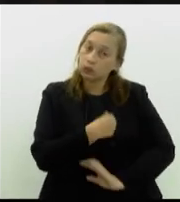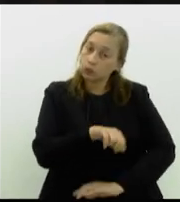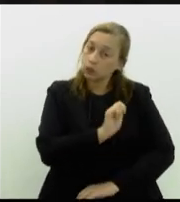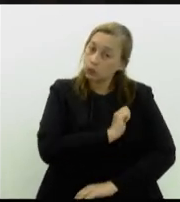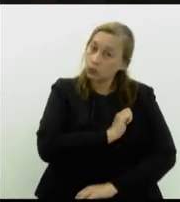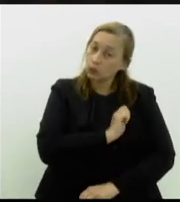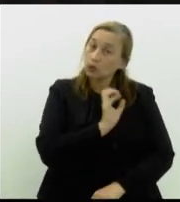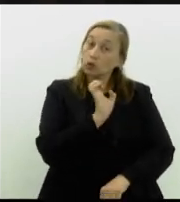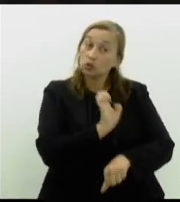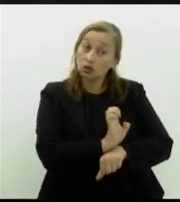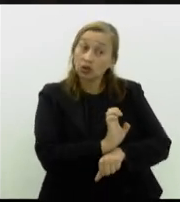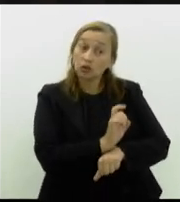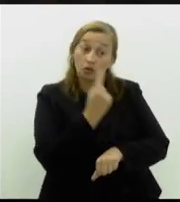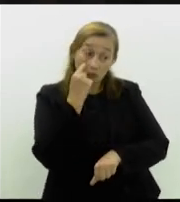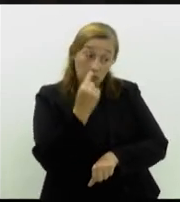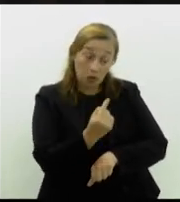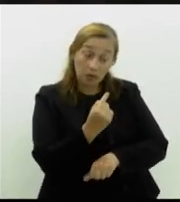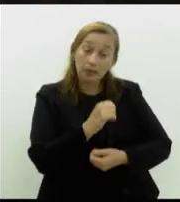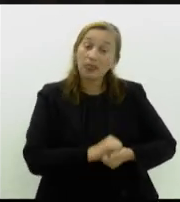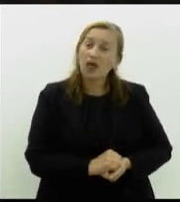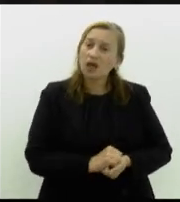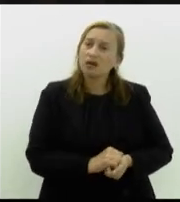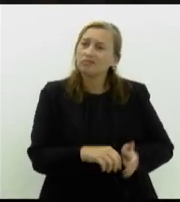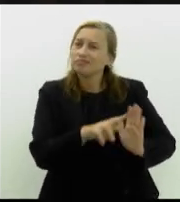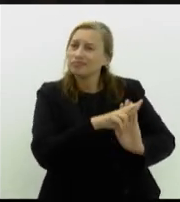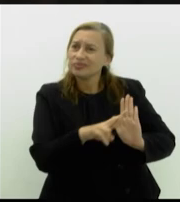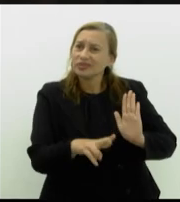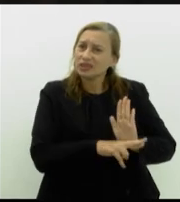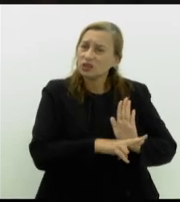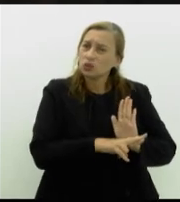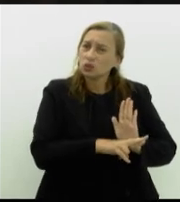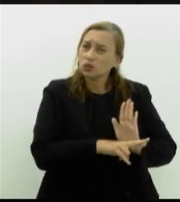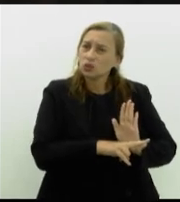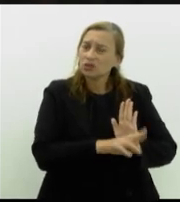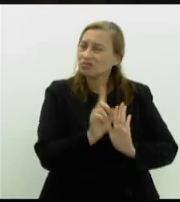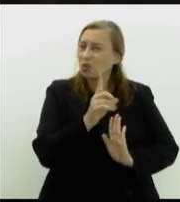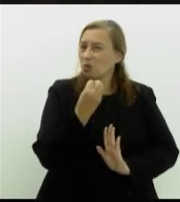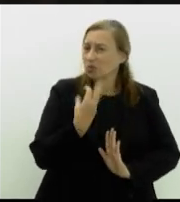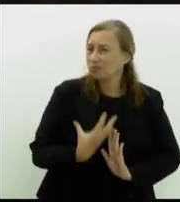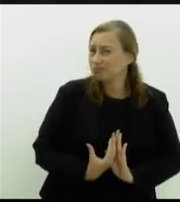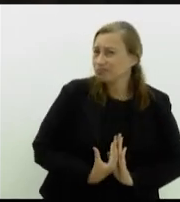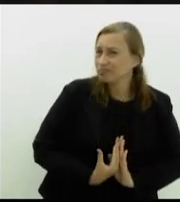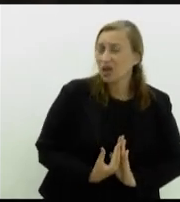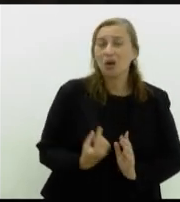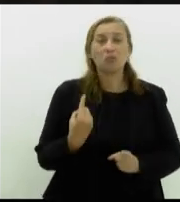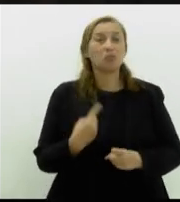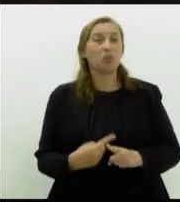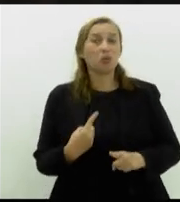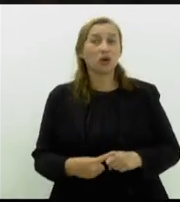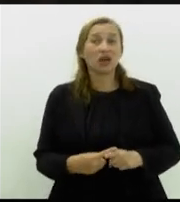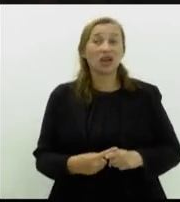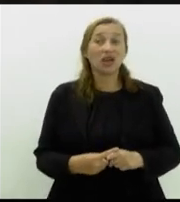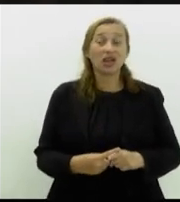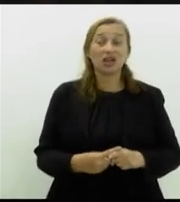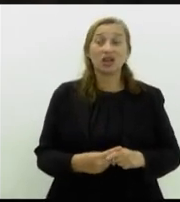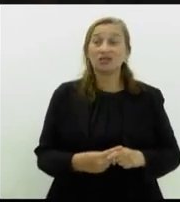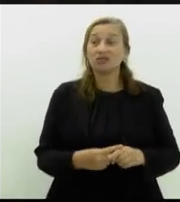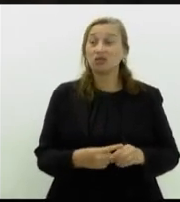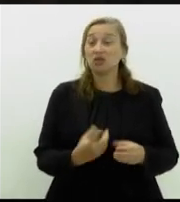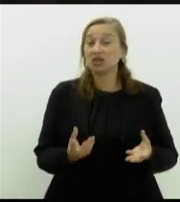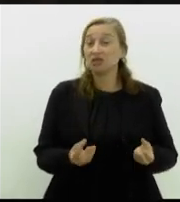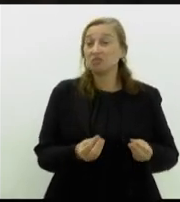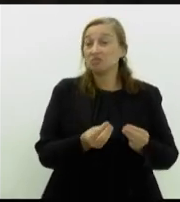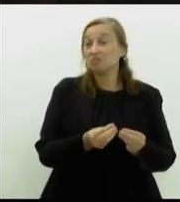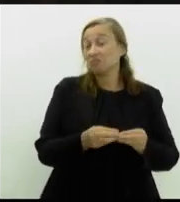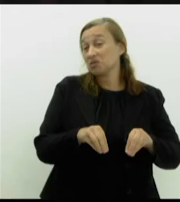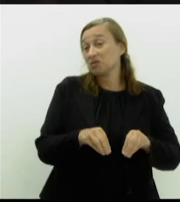encontra, é um regime imprestável, porque ele foi destruído